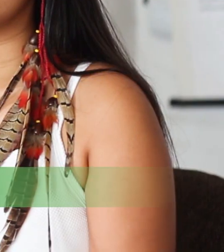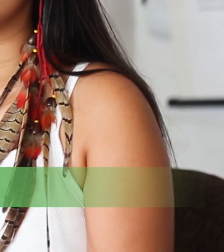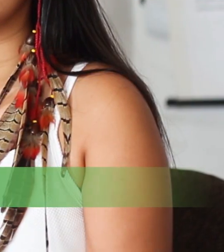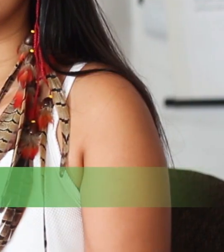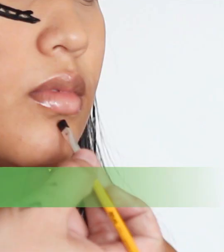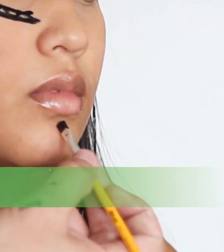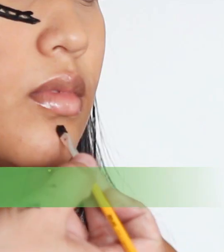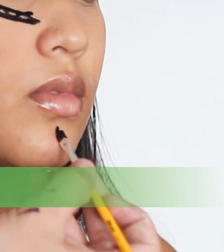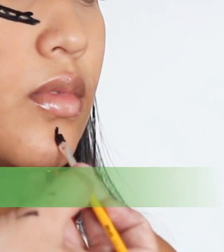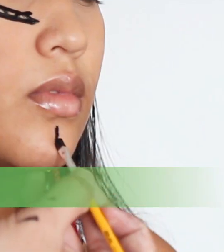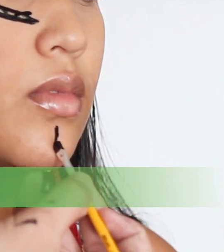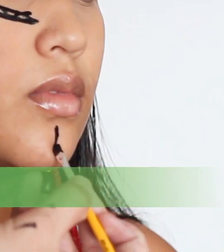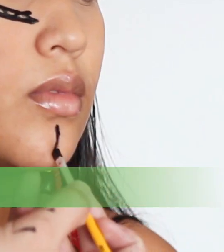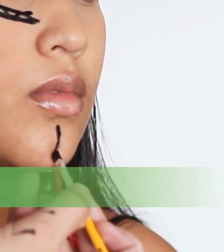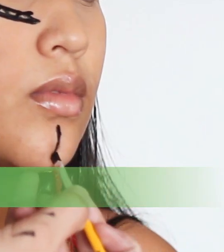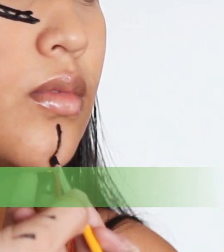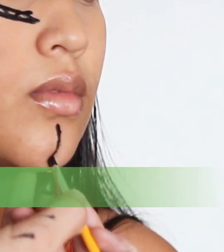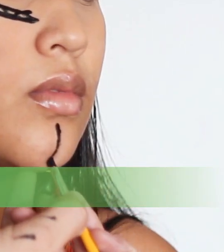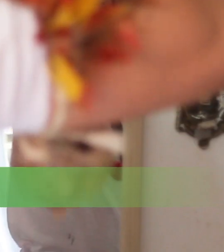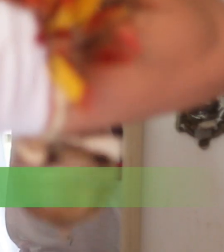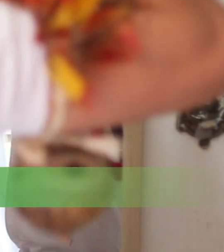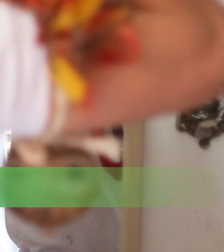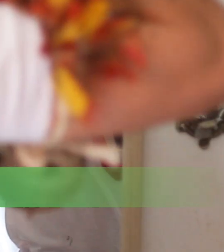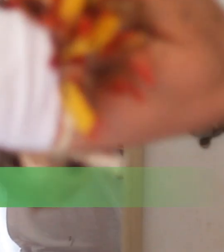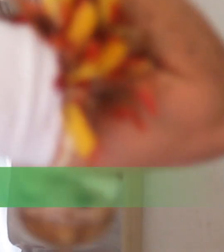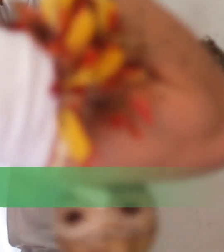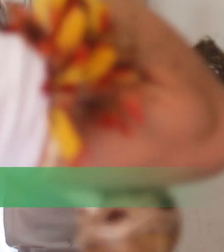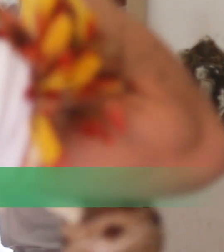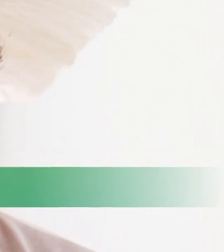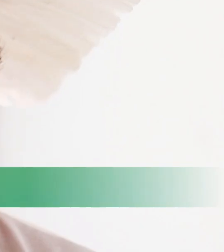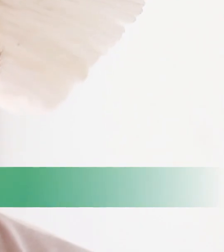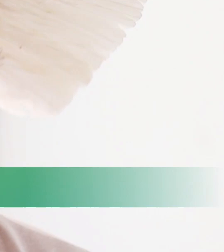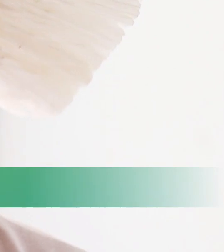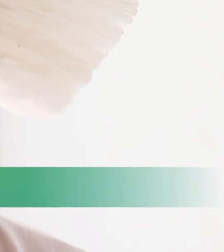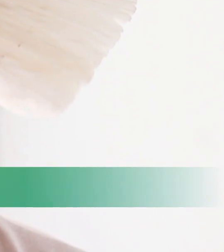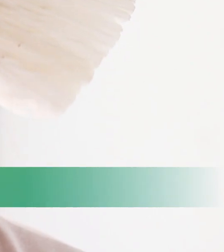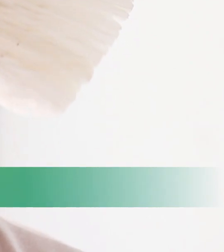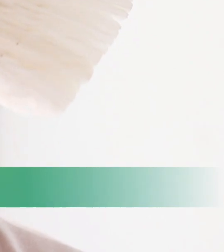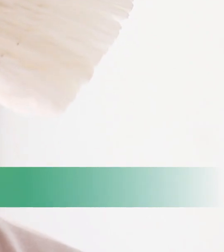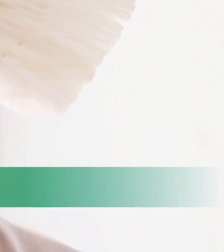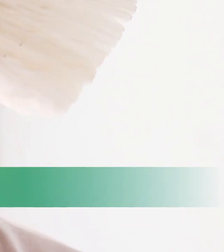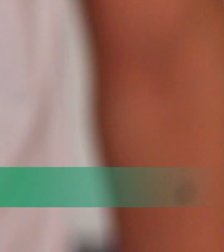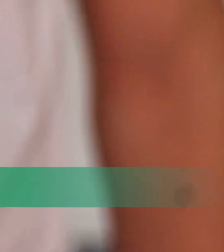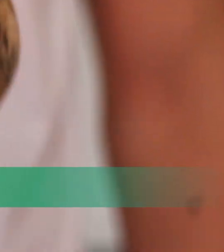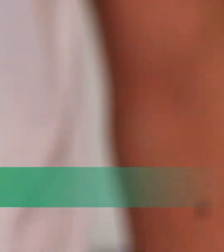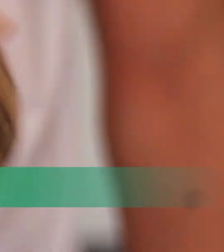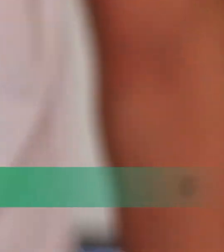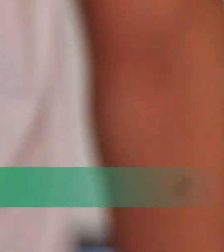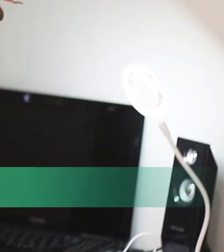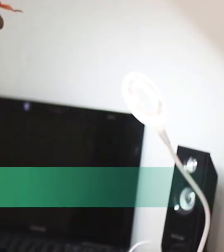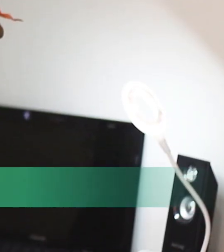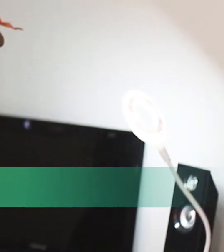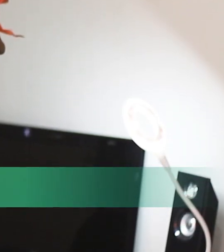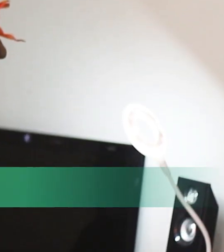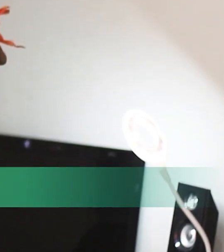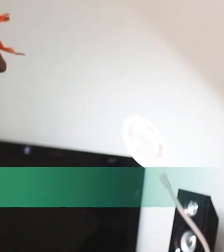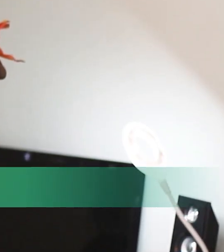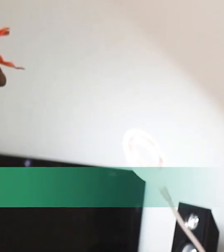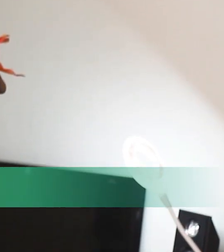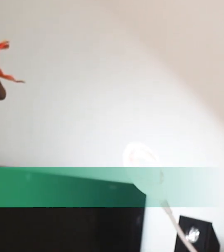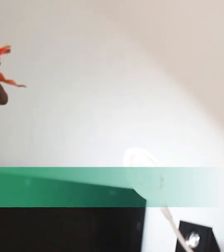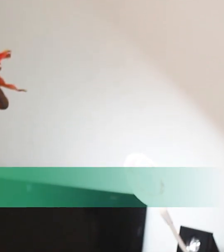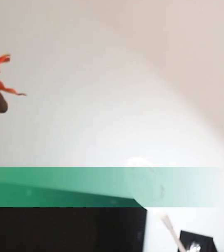O cachixó, mãe, o cachixó, mãe, chambi todo rebaraca.